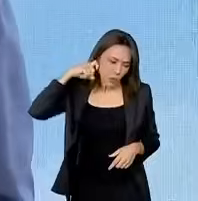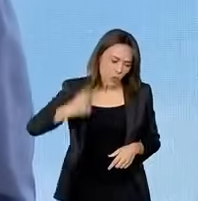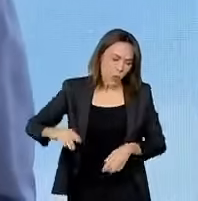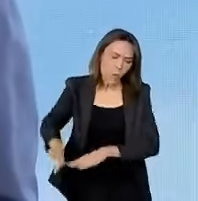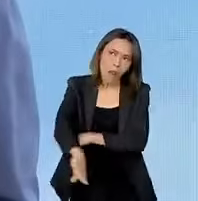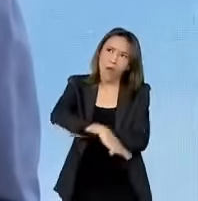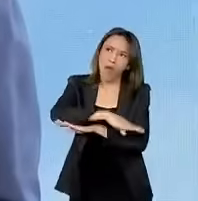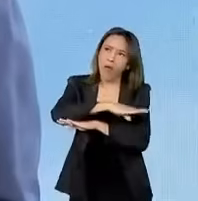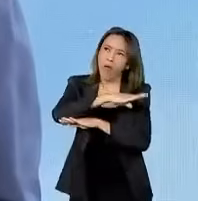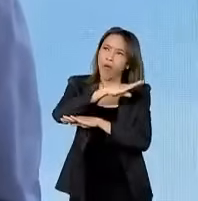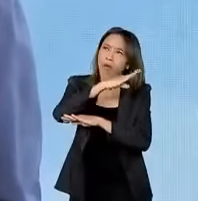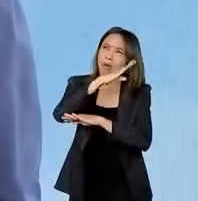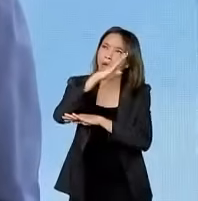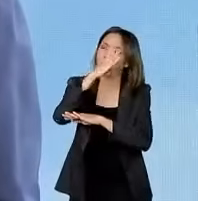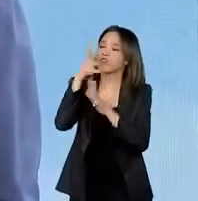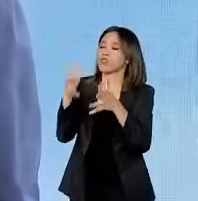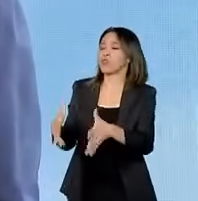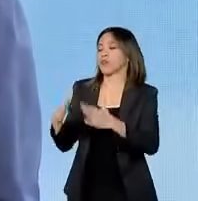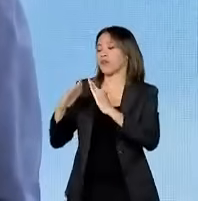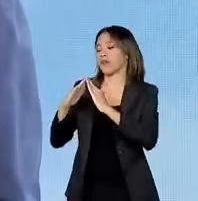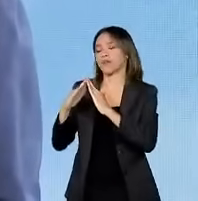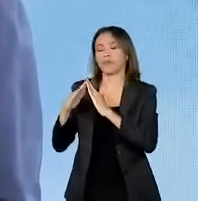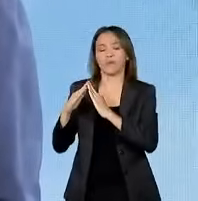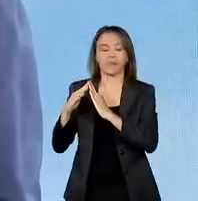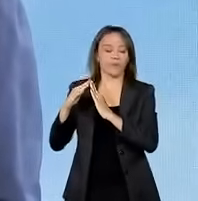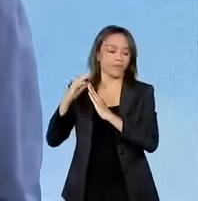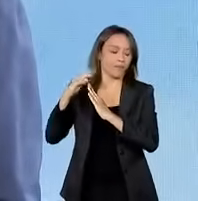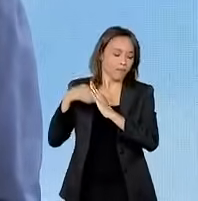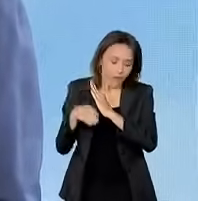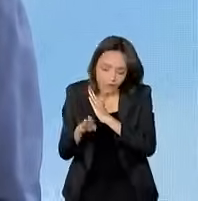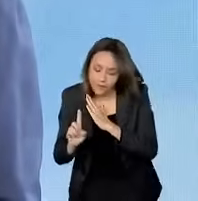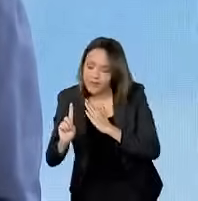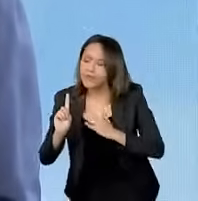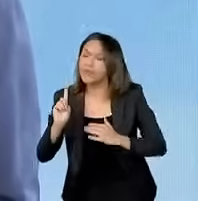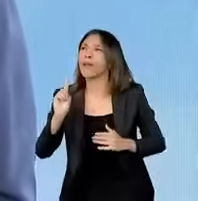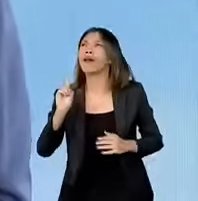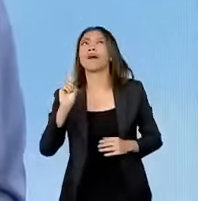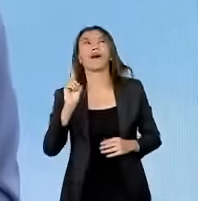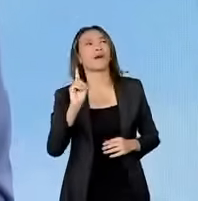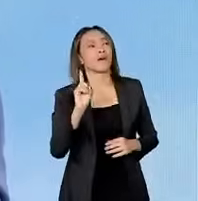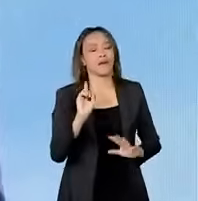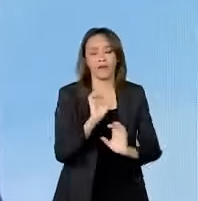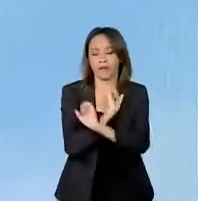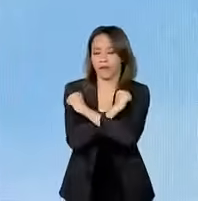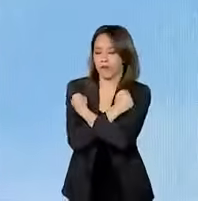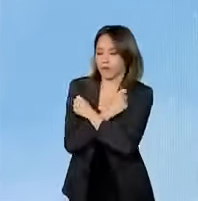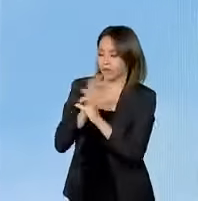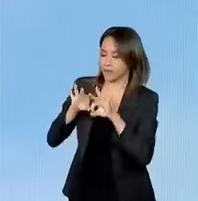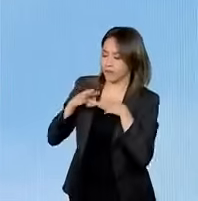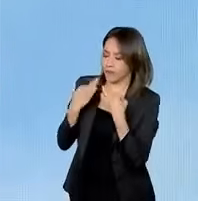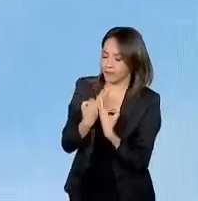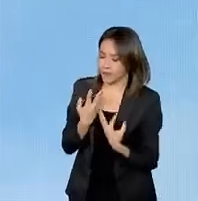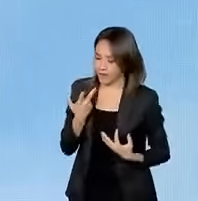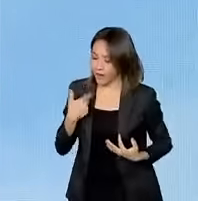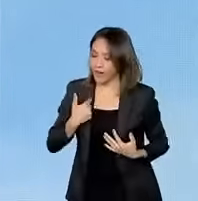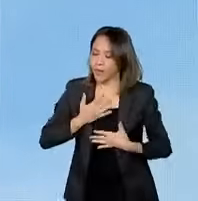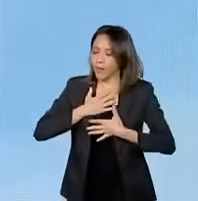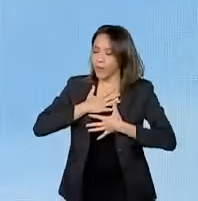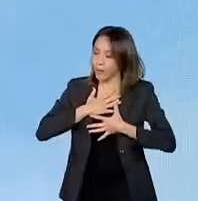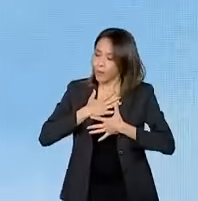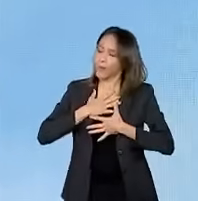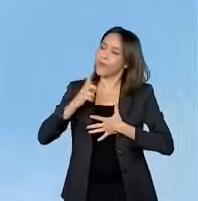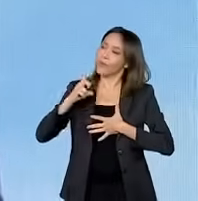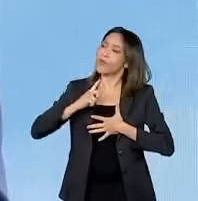trabalho, poder chegar na sua casa, entrar no teto, abraçar sua família e dizer: eu tenho onde